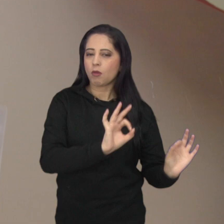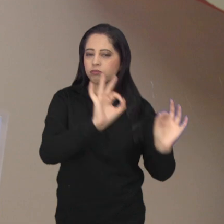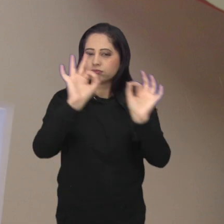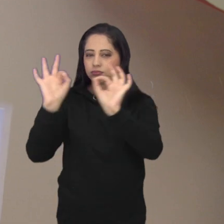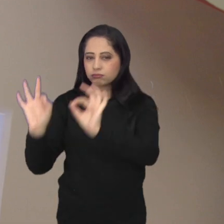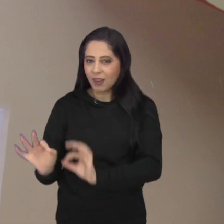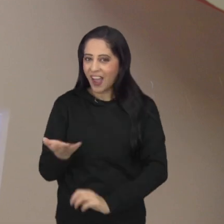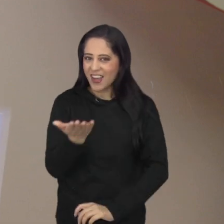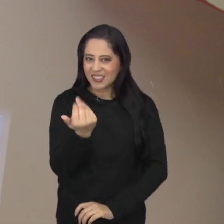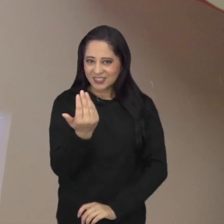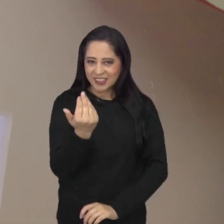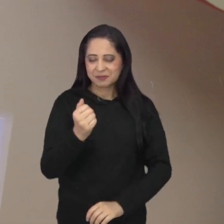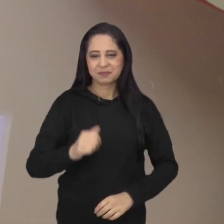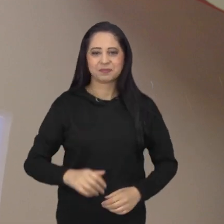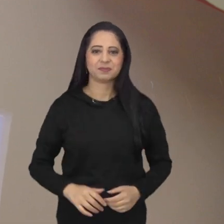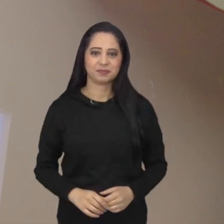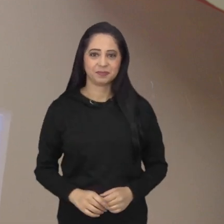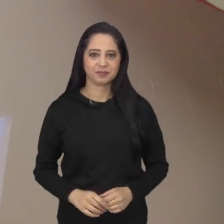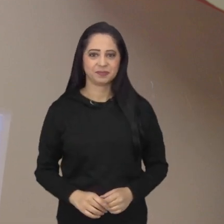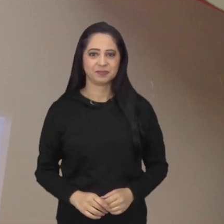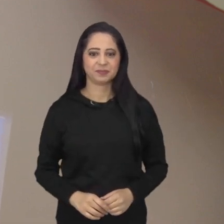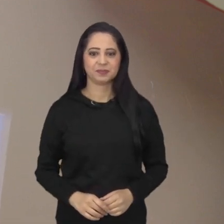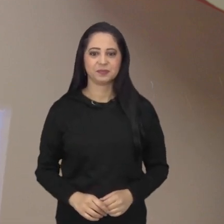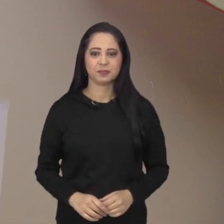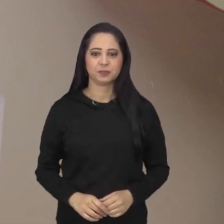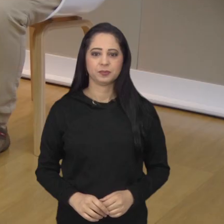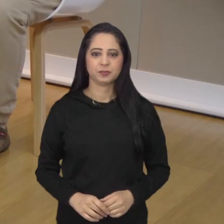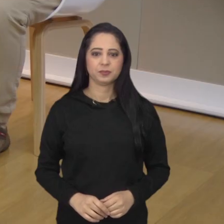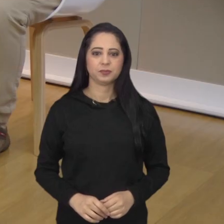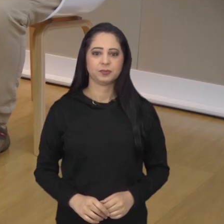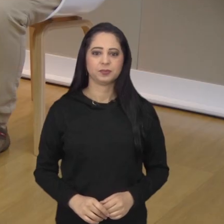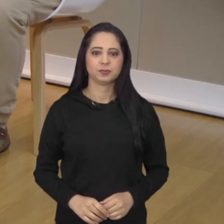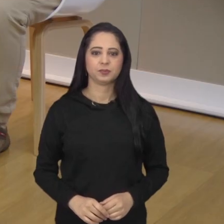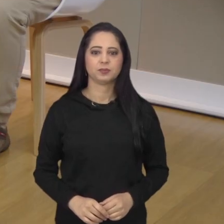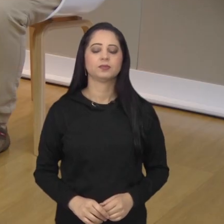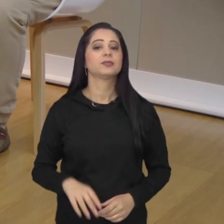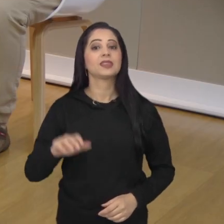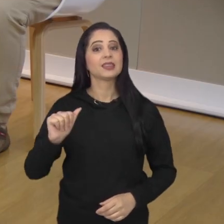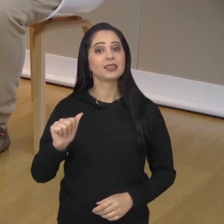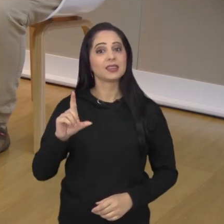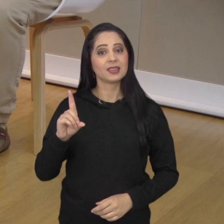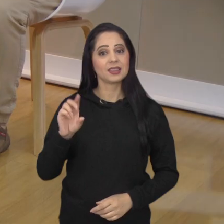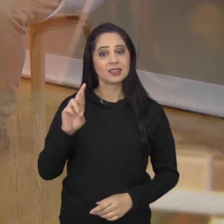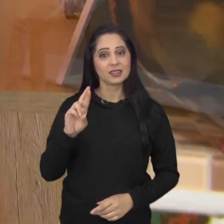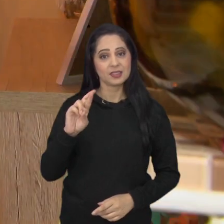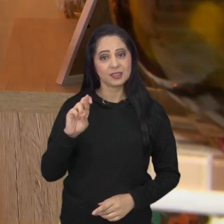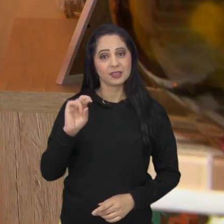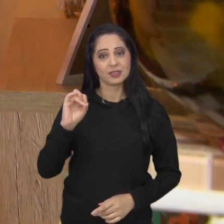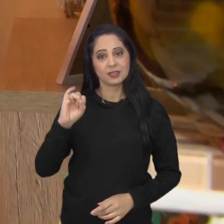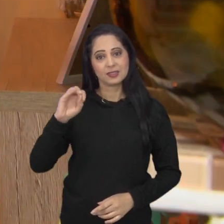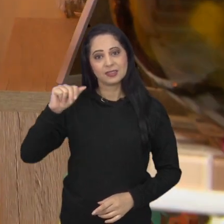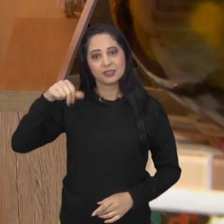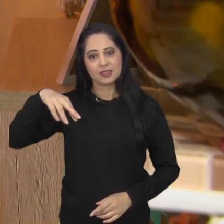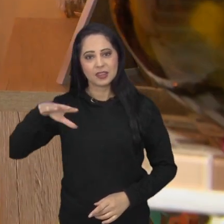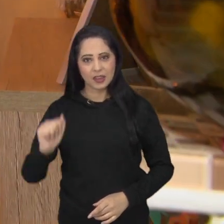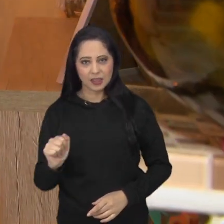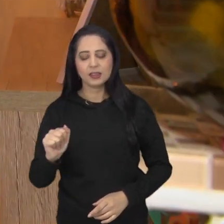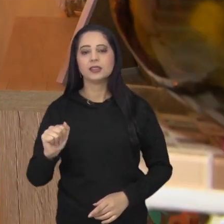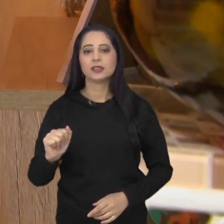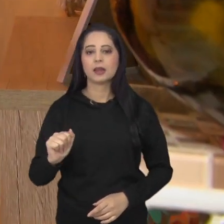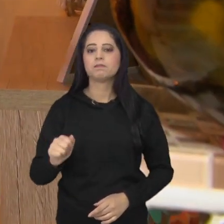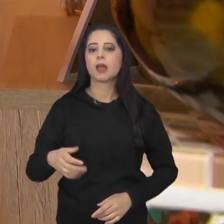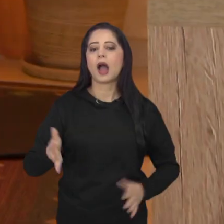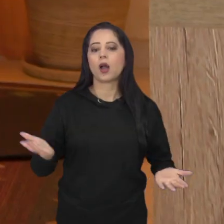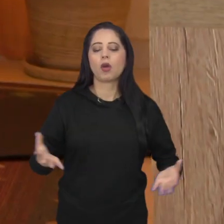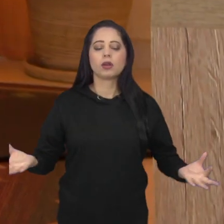eu te convido para assistir uma reportagem. Vamos lá? A Adriana conheceu a meditação por meio das aulas